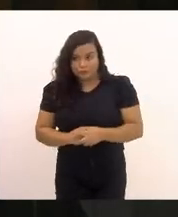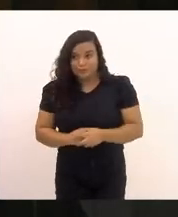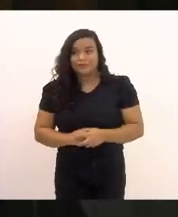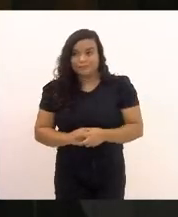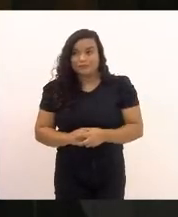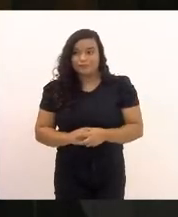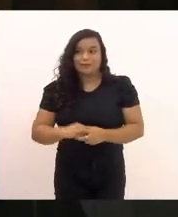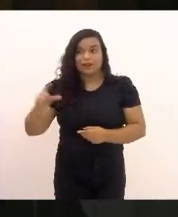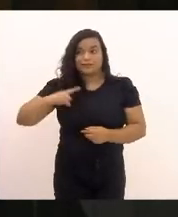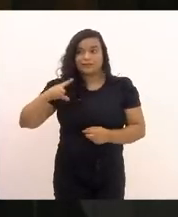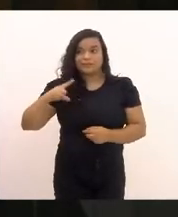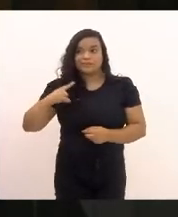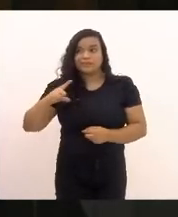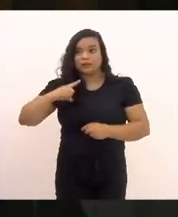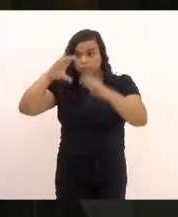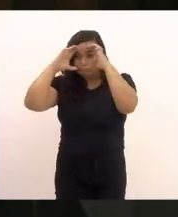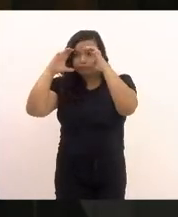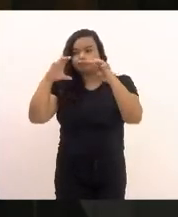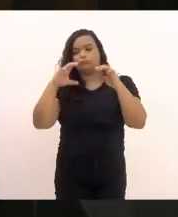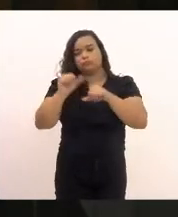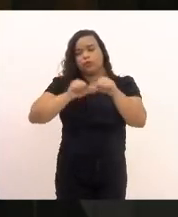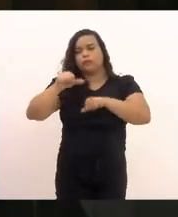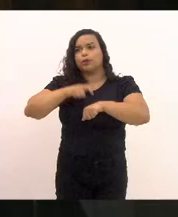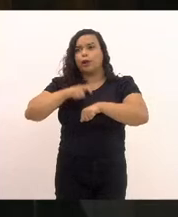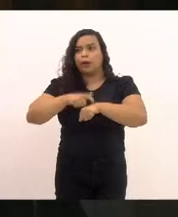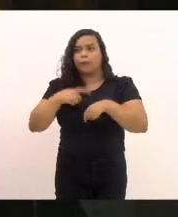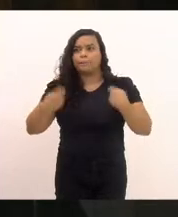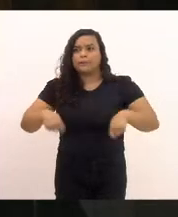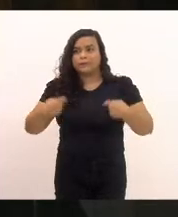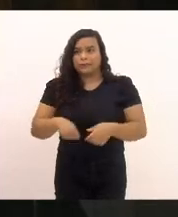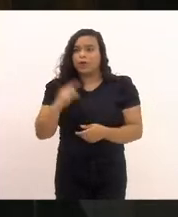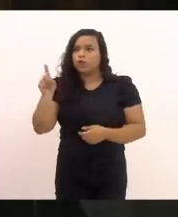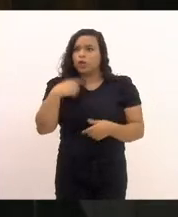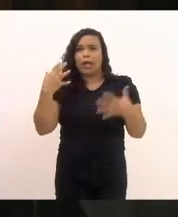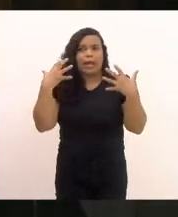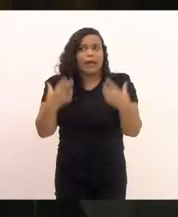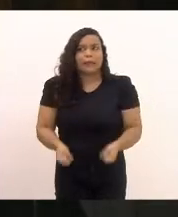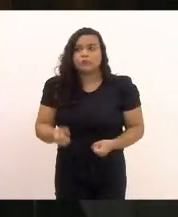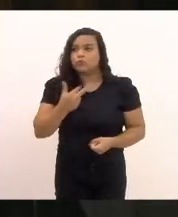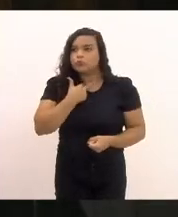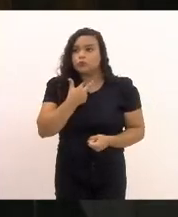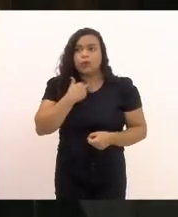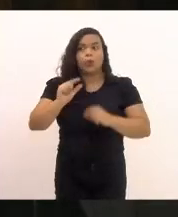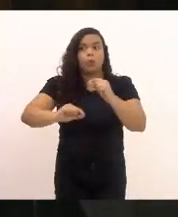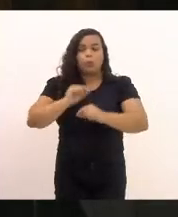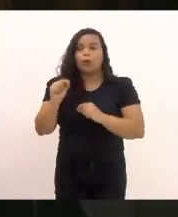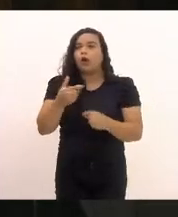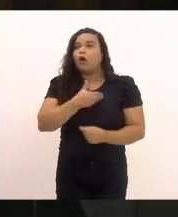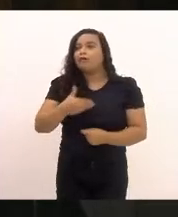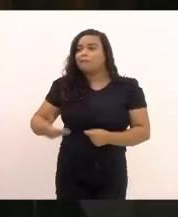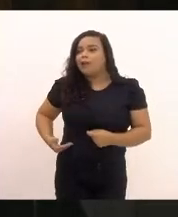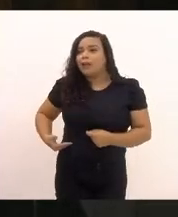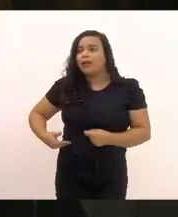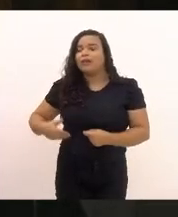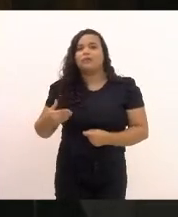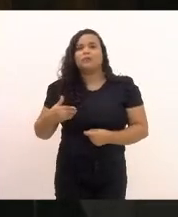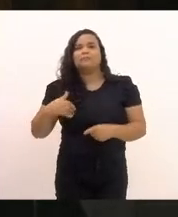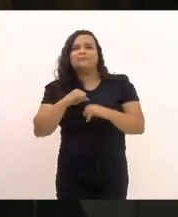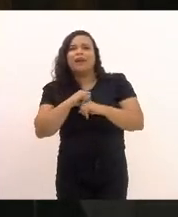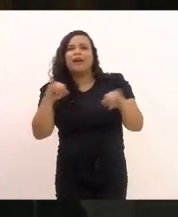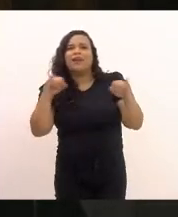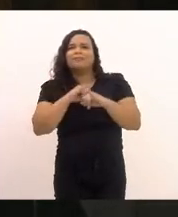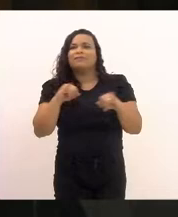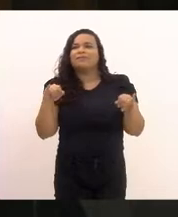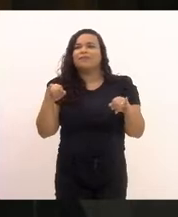fato com essa migração. Porque a gente não pode aceitar é que o governo venda a ilusão. O